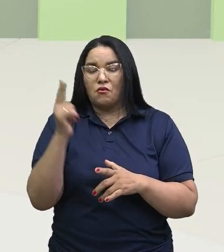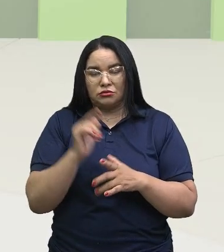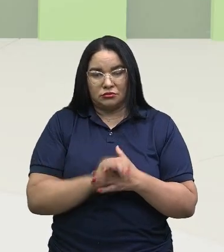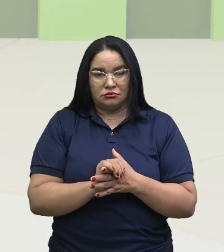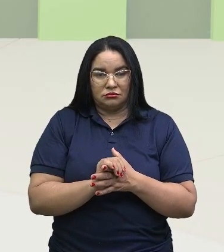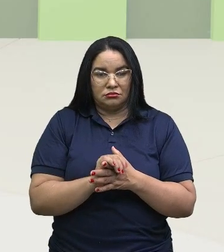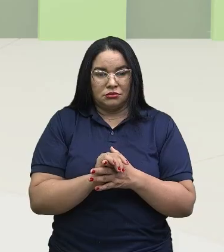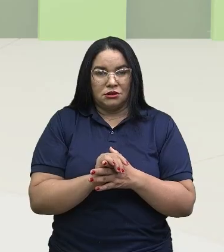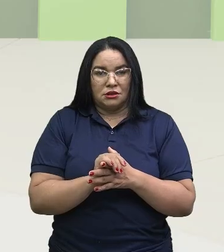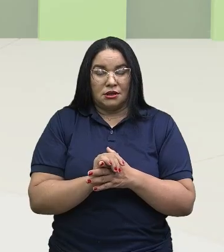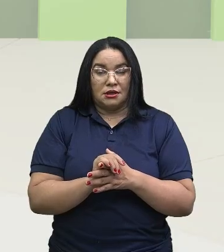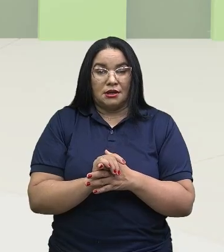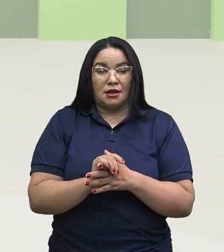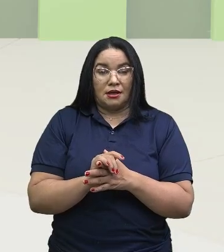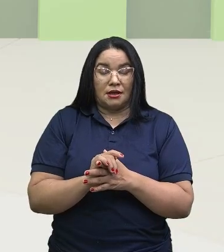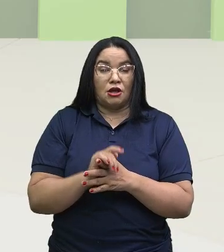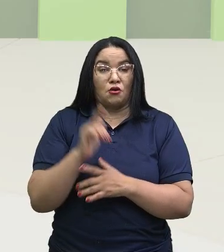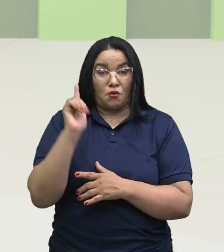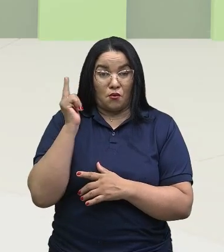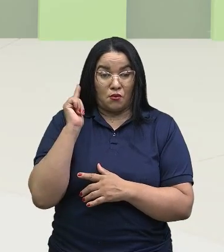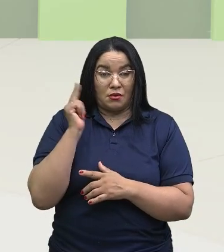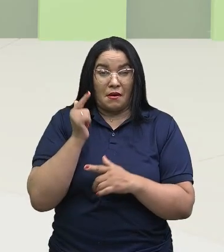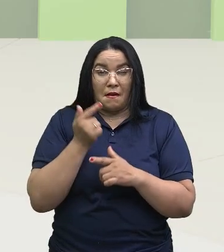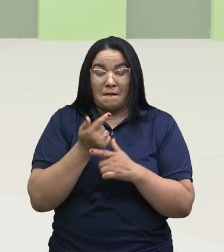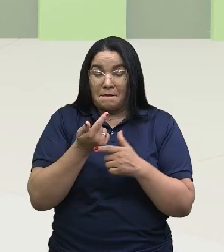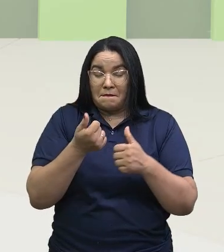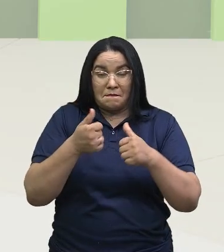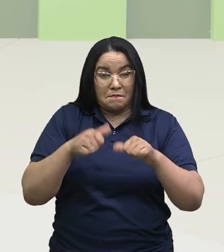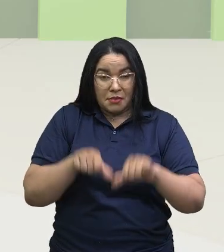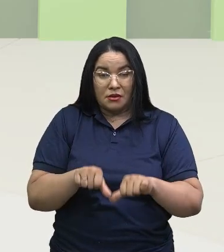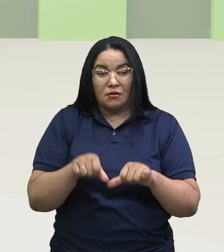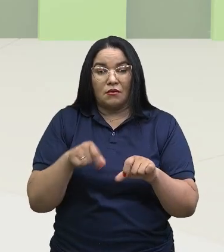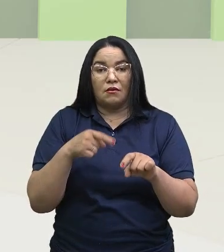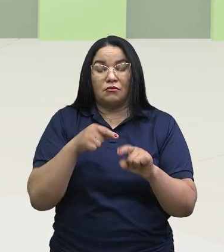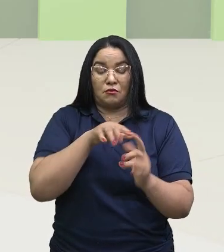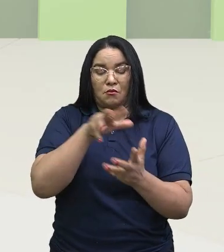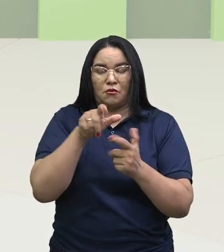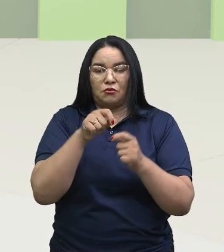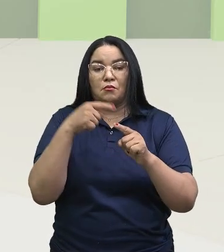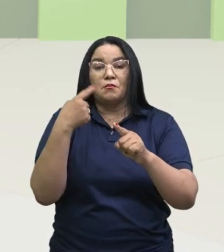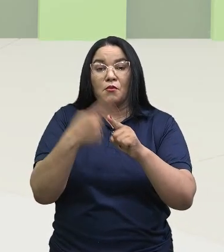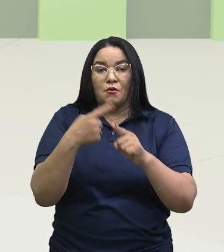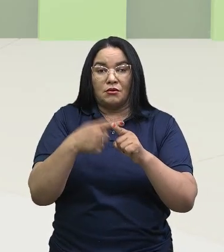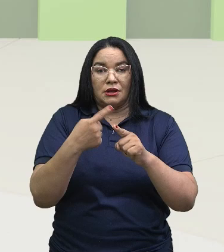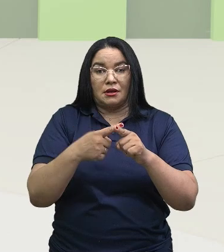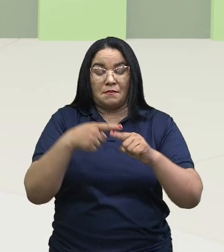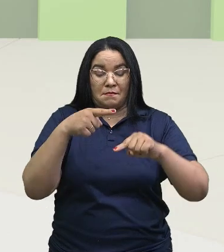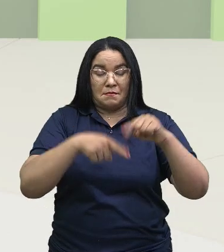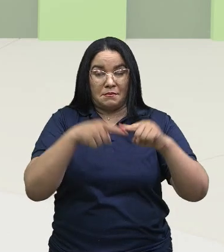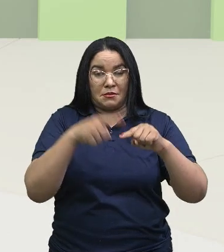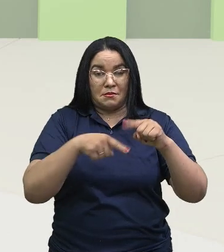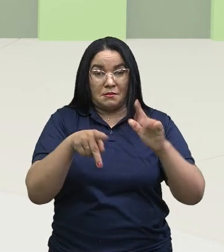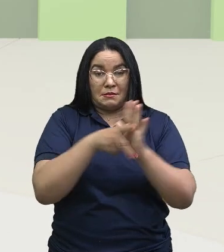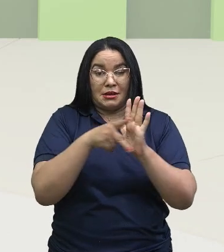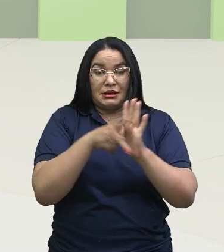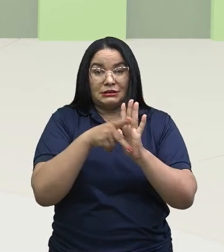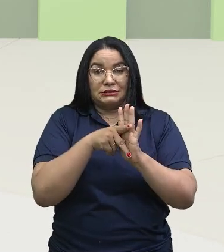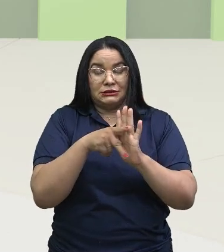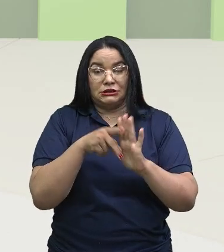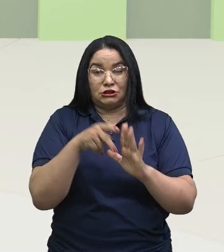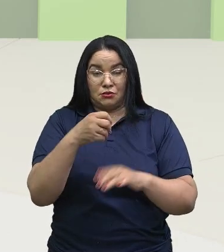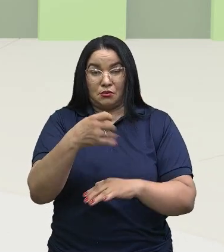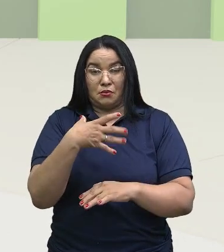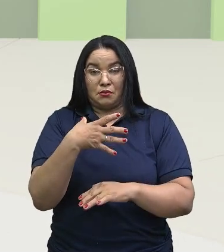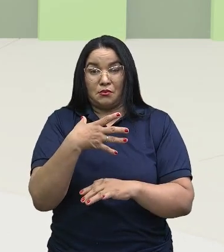de Goiânia foi um dos piores do mundo. Um aparelho de